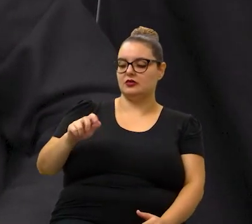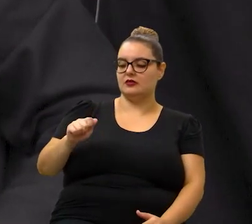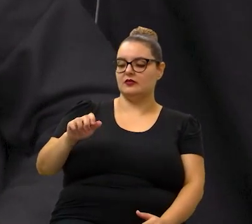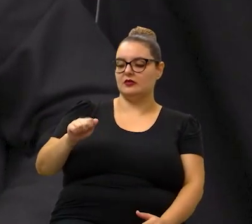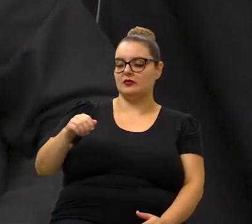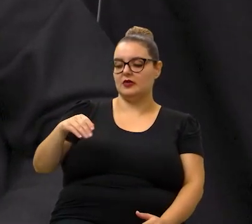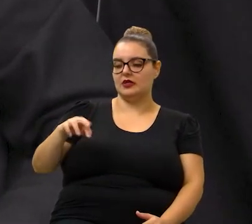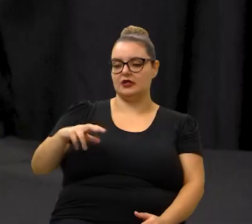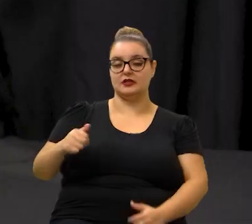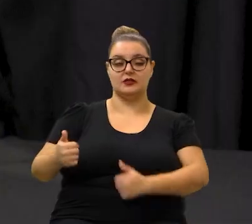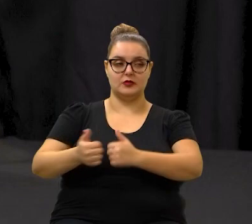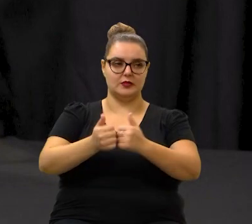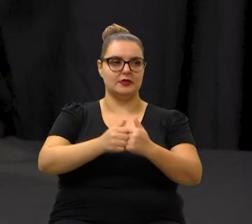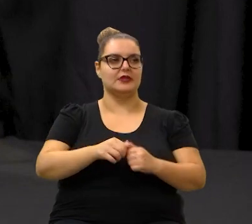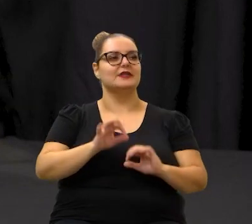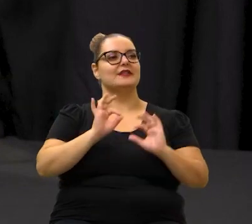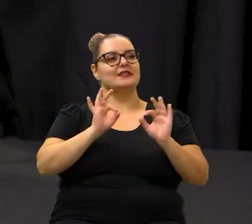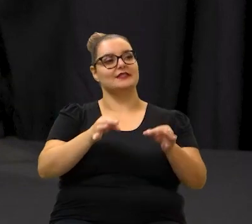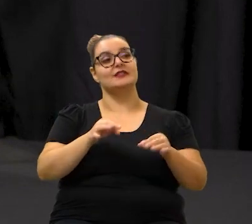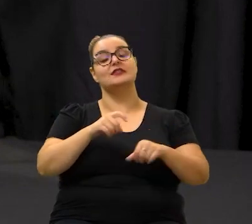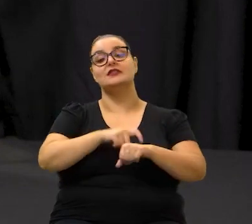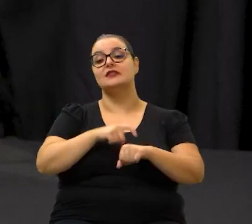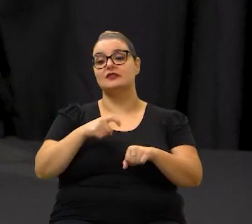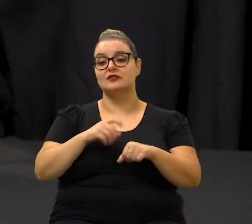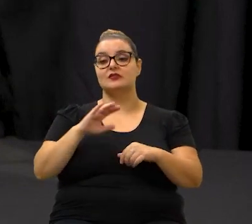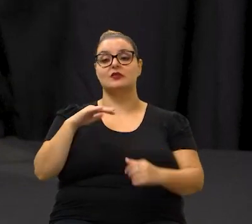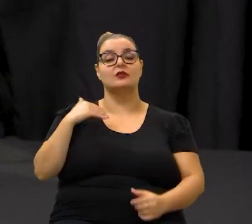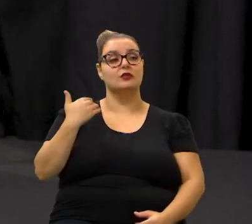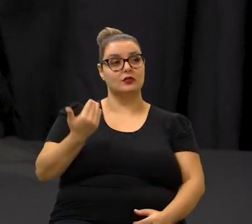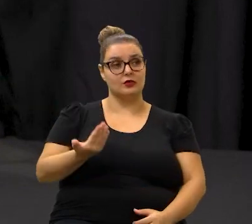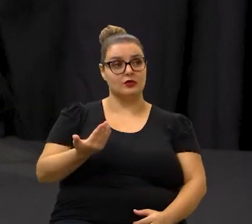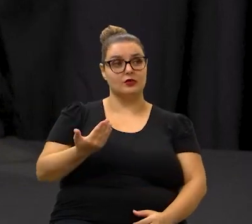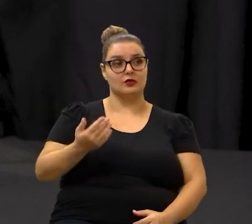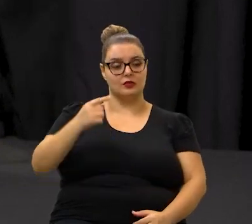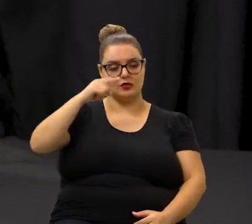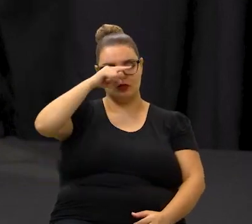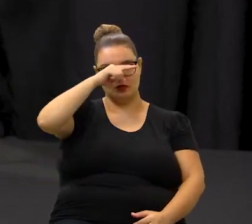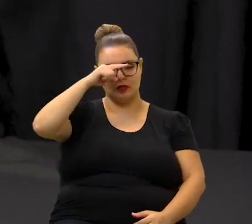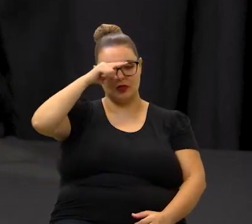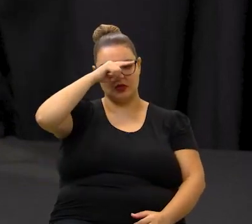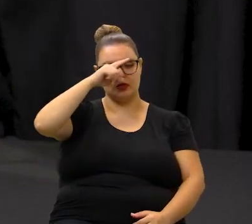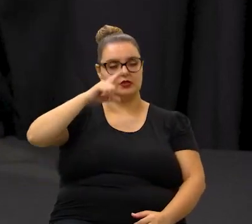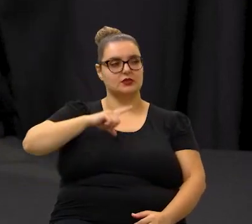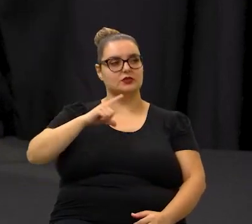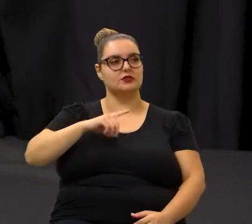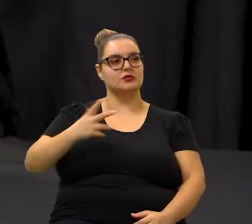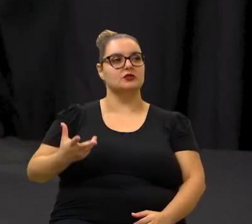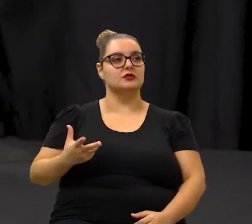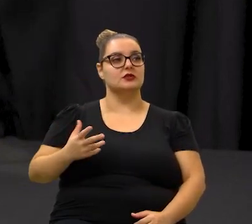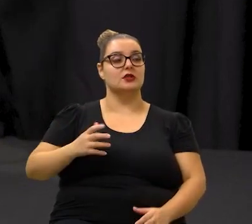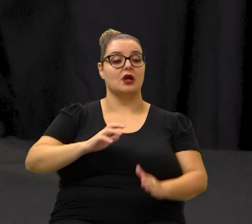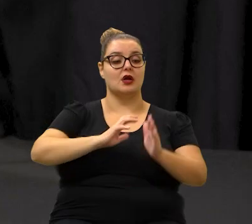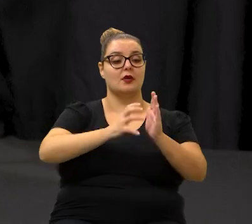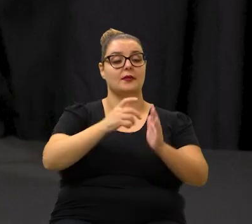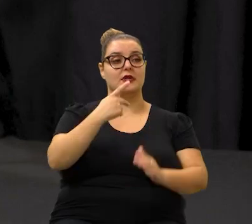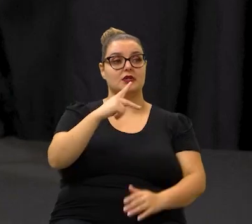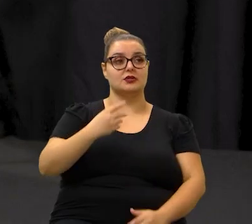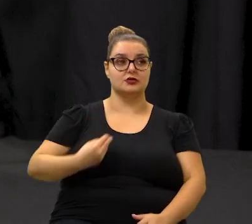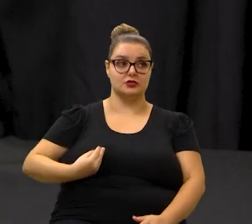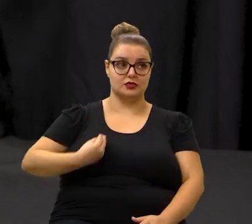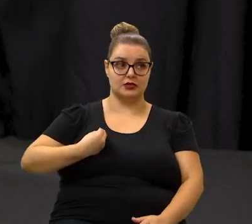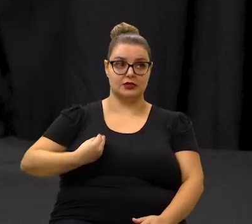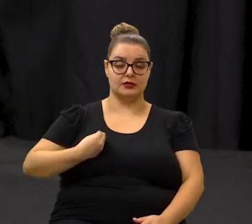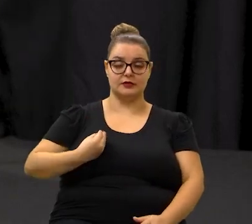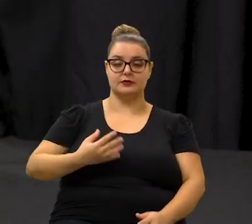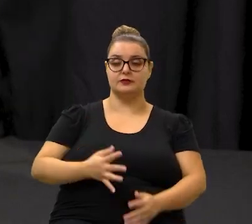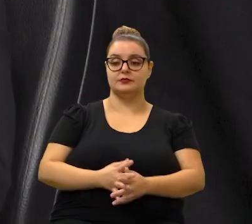Tá certo e nesse período quando então marquees surge a questão partidária na sua